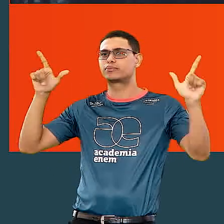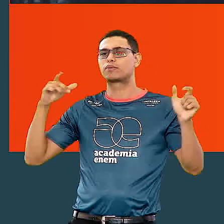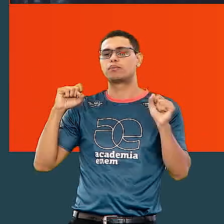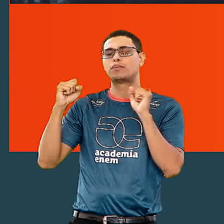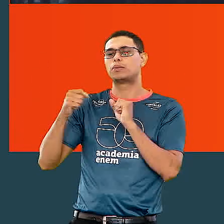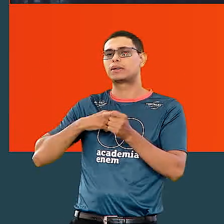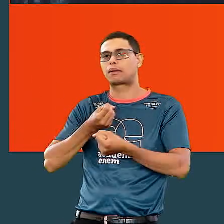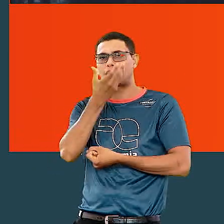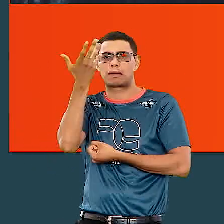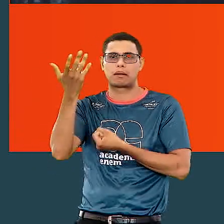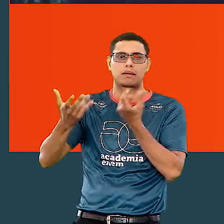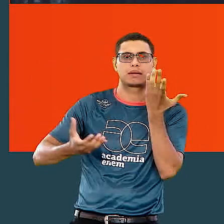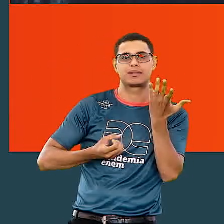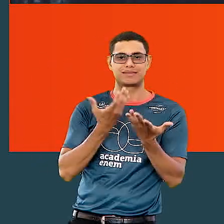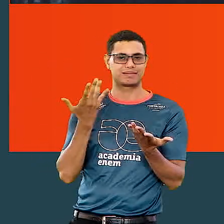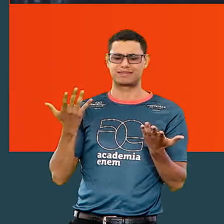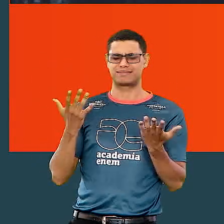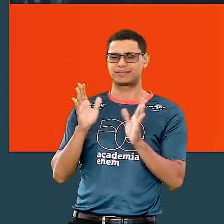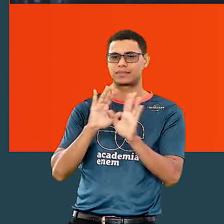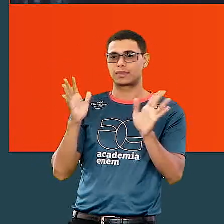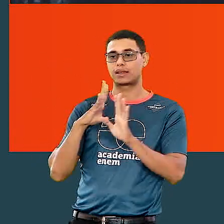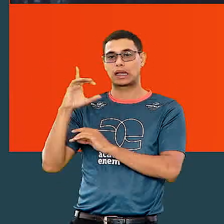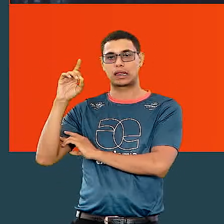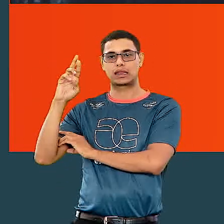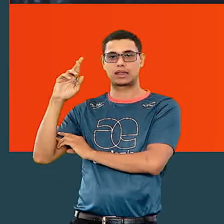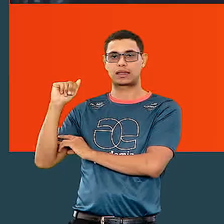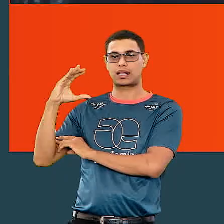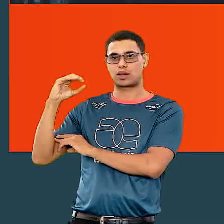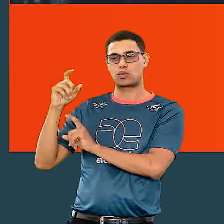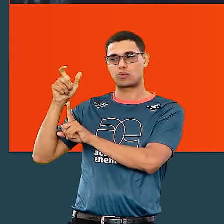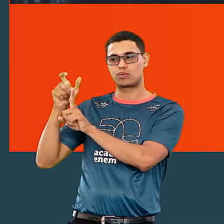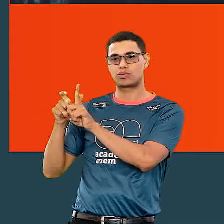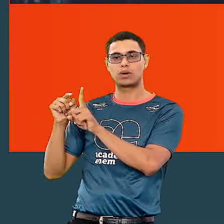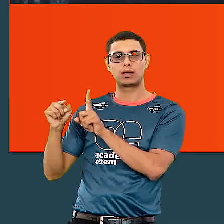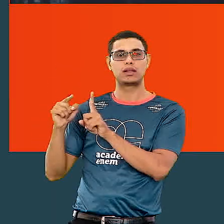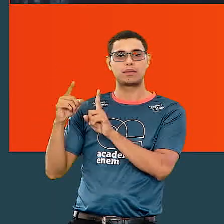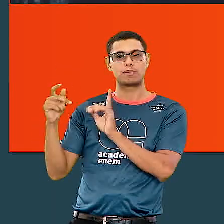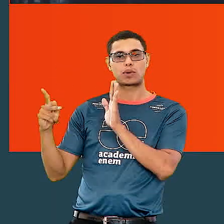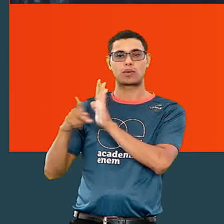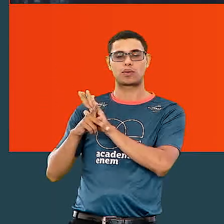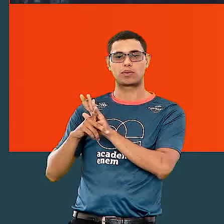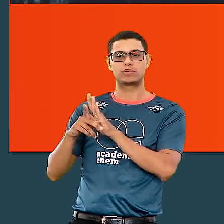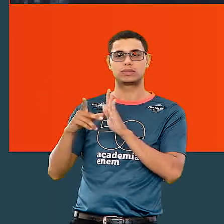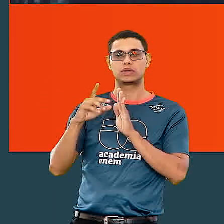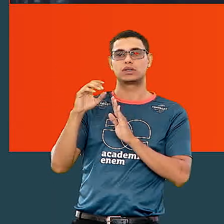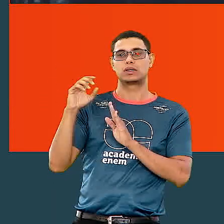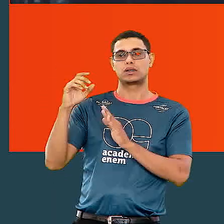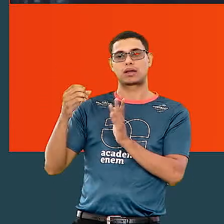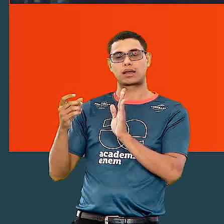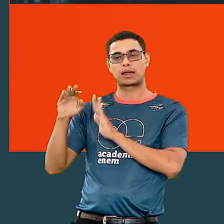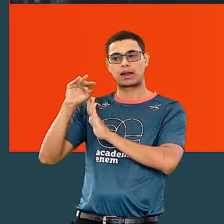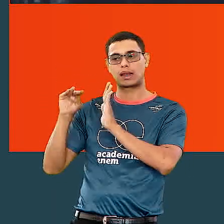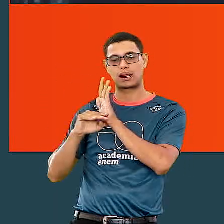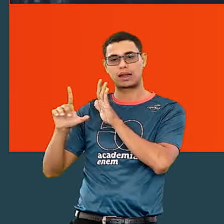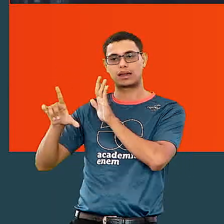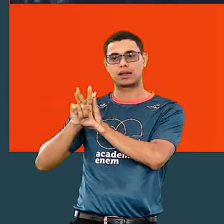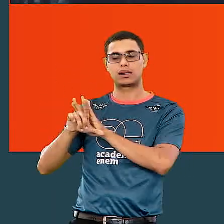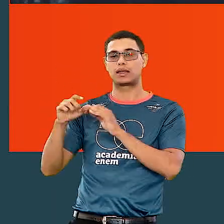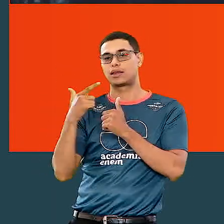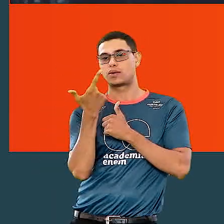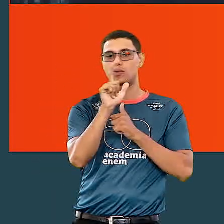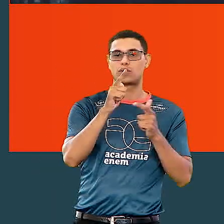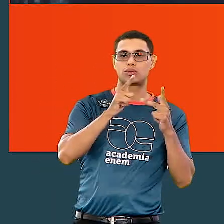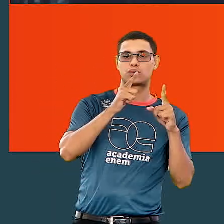poderosos, beleza? Então o Drácon é o cara que faz as leis escritas. O Solon é o cara que acaba com a escravidão por